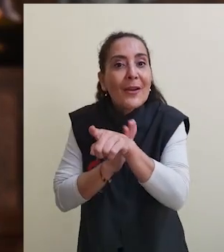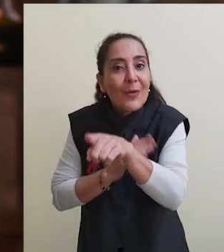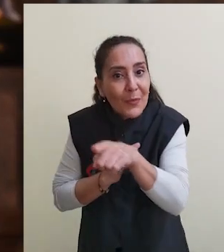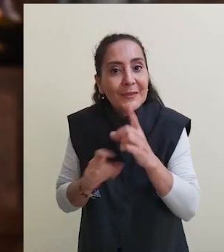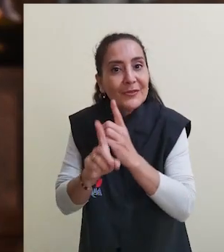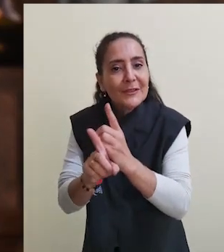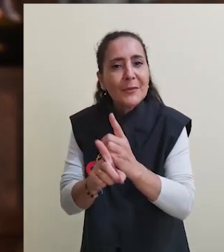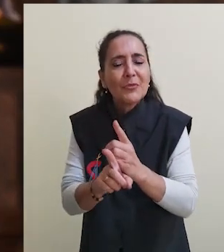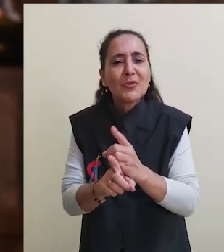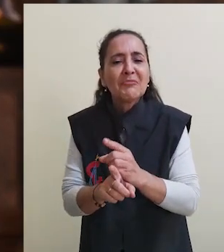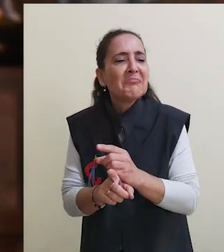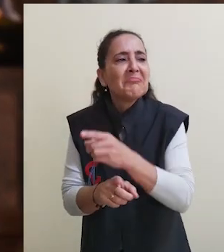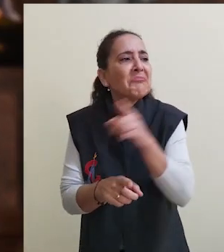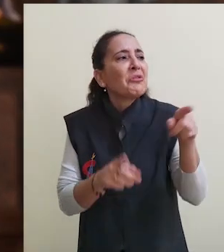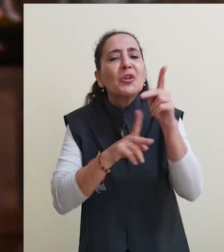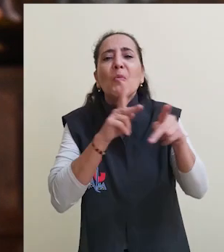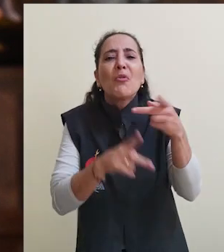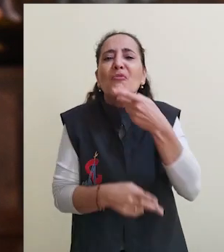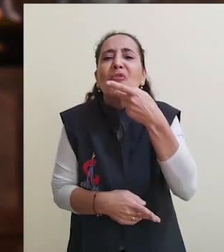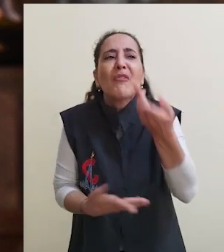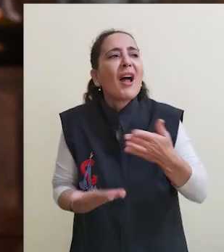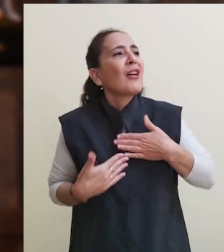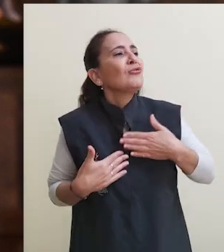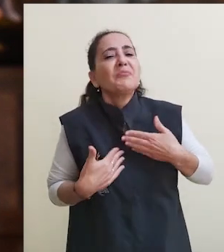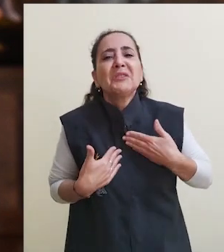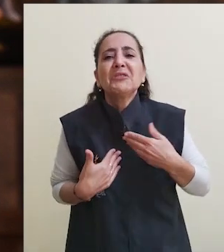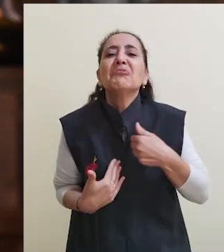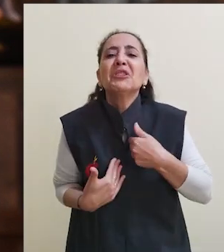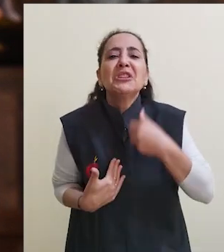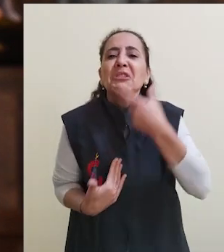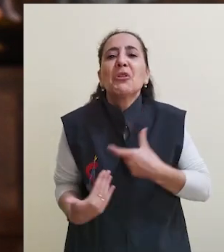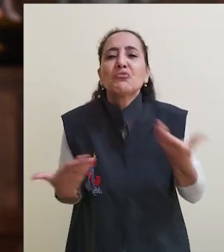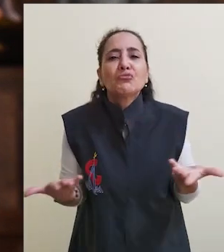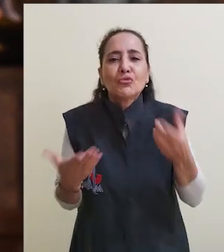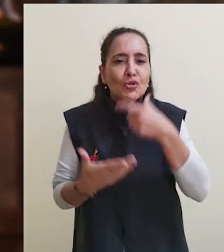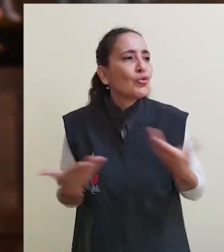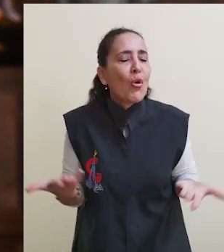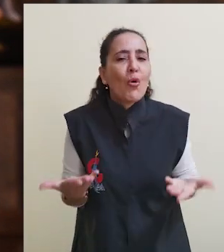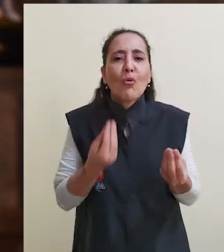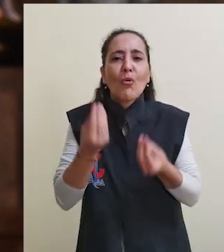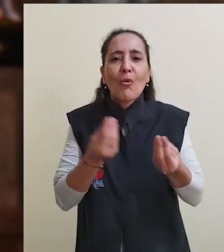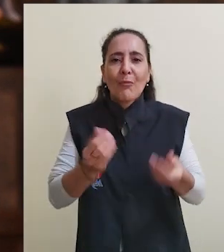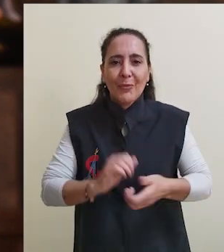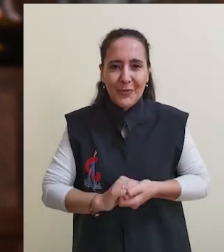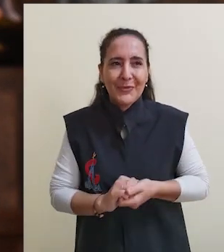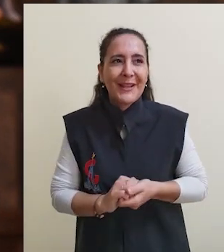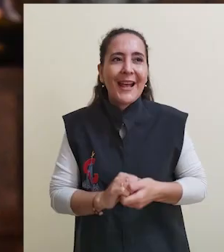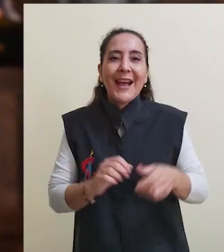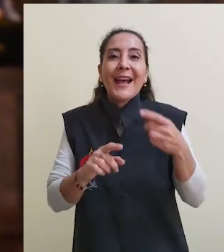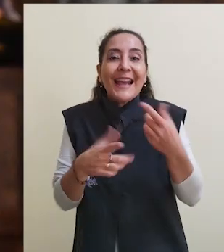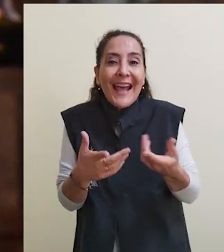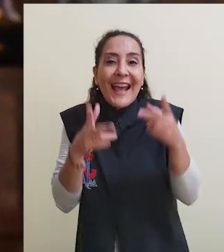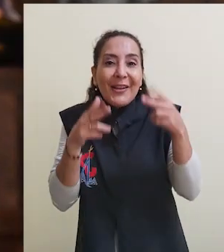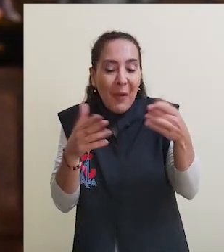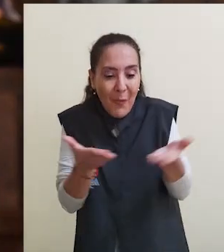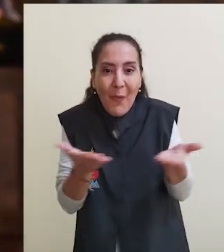os homens ser o Filho do Homem? O que estão falando de mim por aí? Como é que está o meu Ibope, né? Como é que estão as minhas redes sociais, se fosse hoje, né? Está